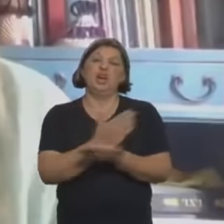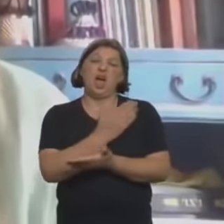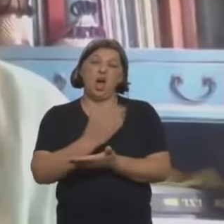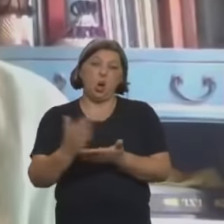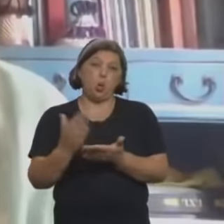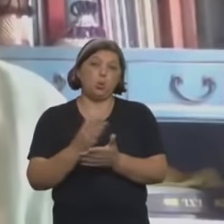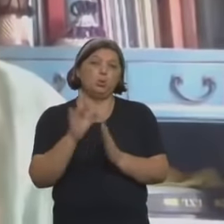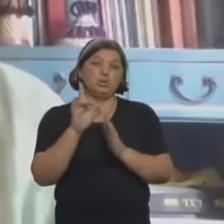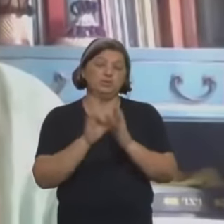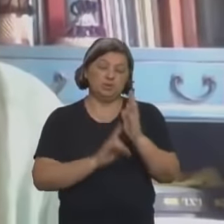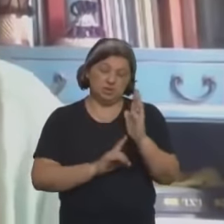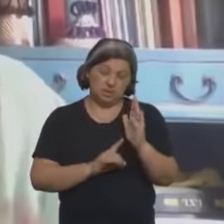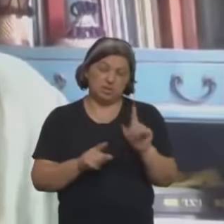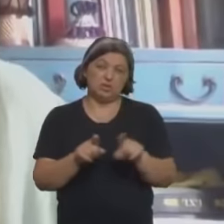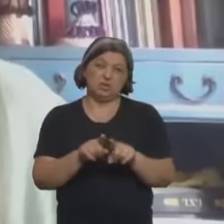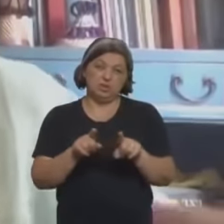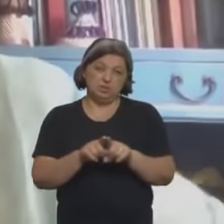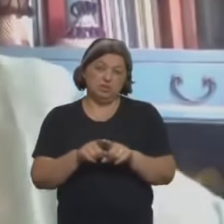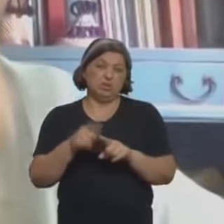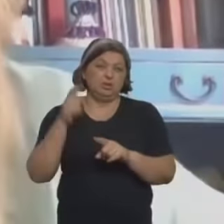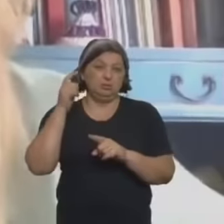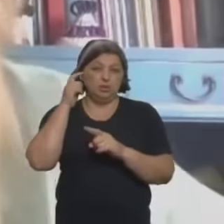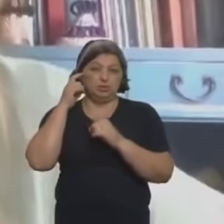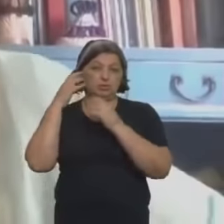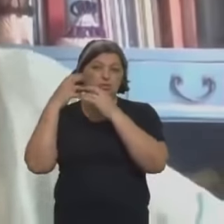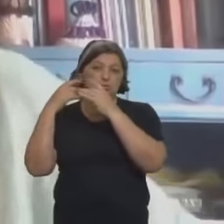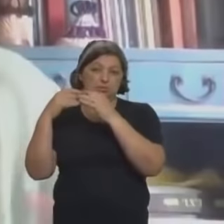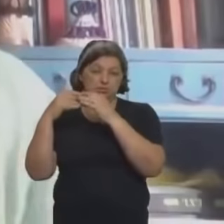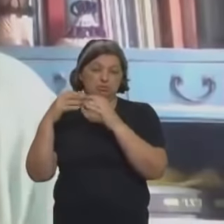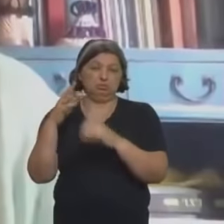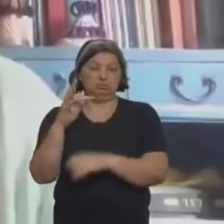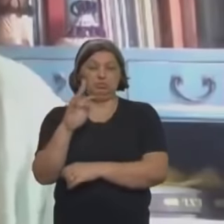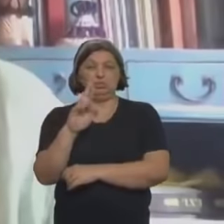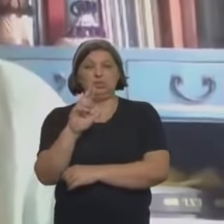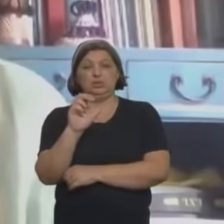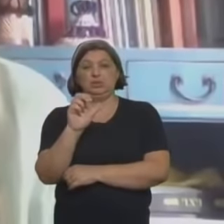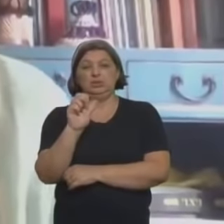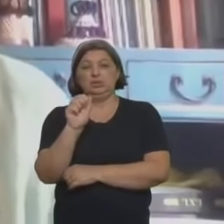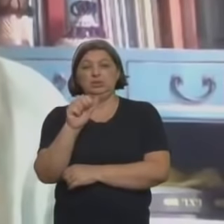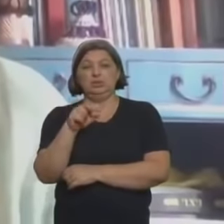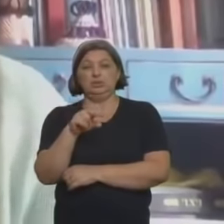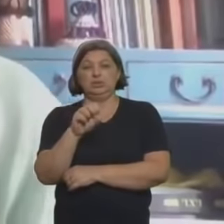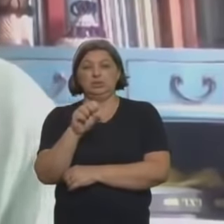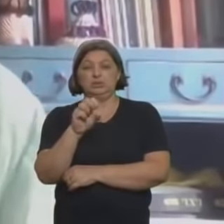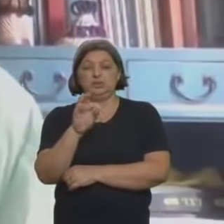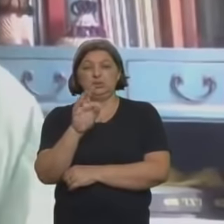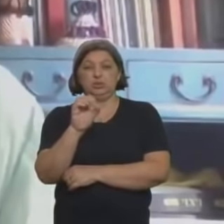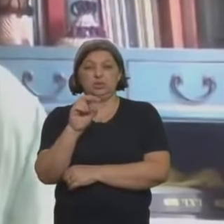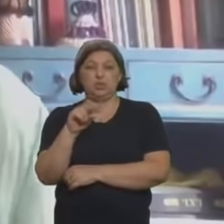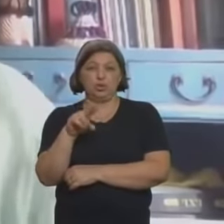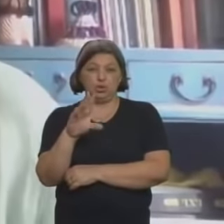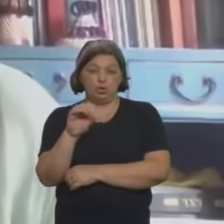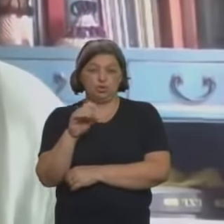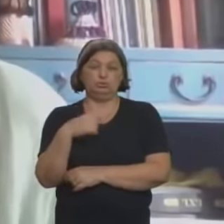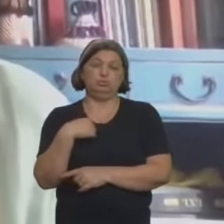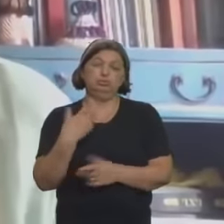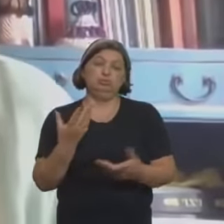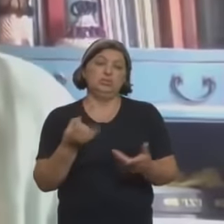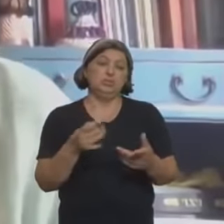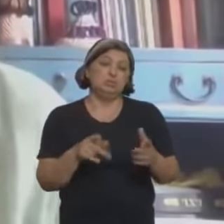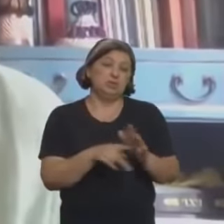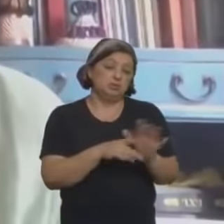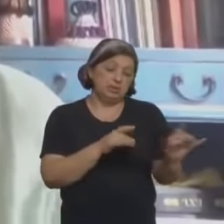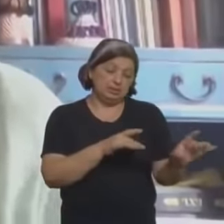alguns transtornos mais leves, o programa dá conta. Quando tem questões mais específicas, eu realmente